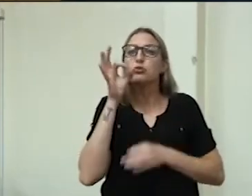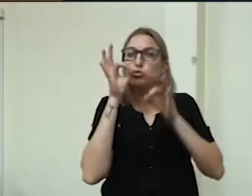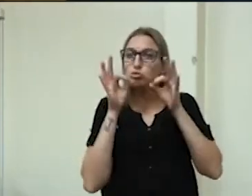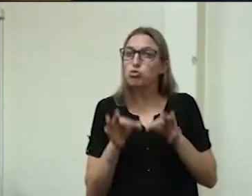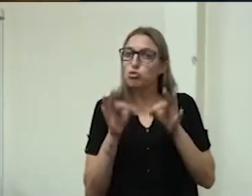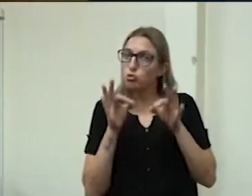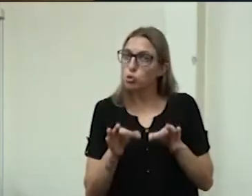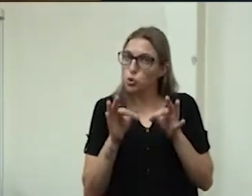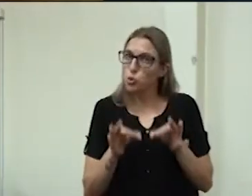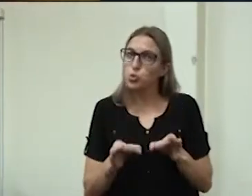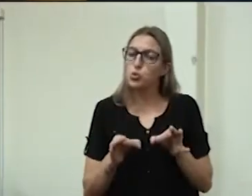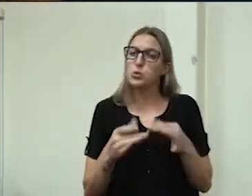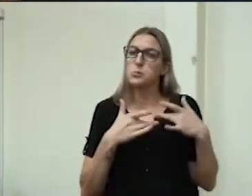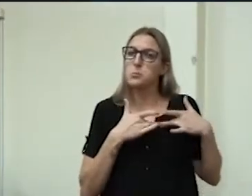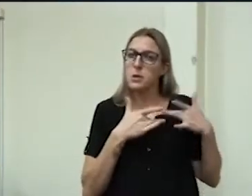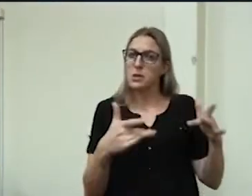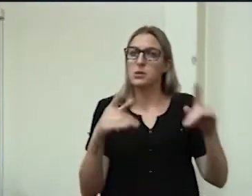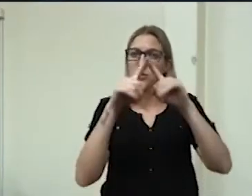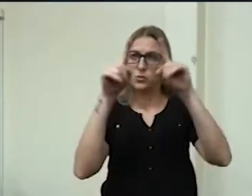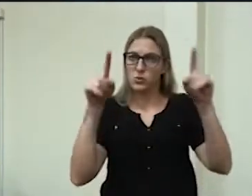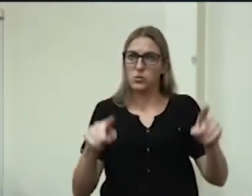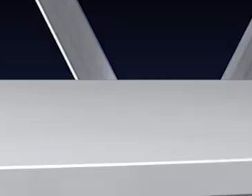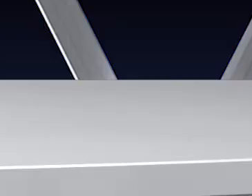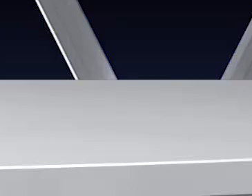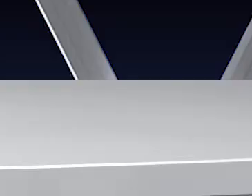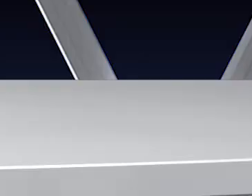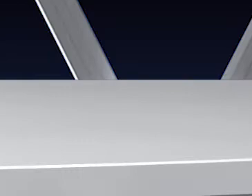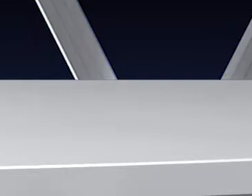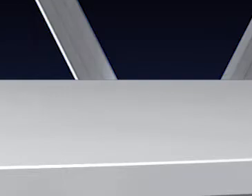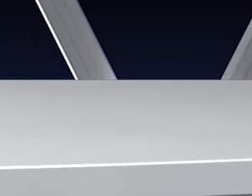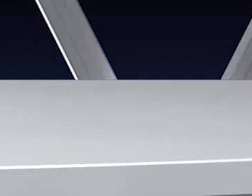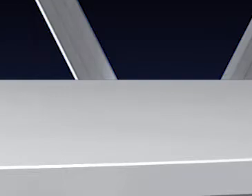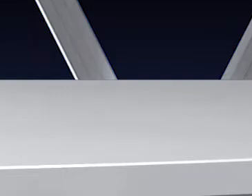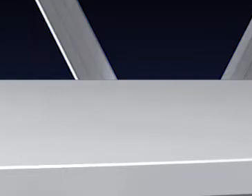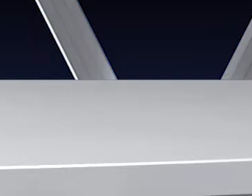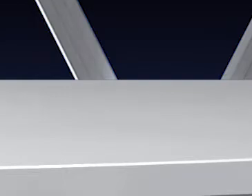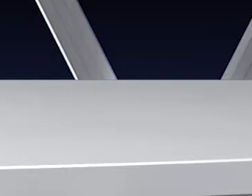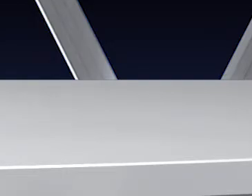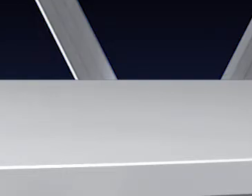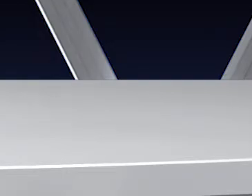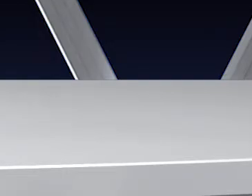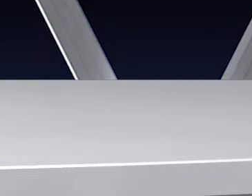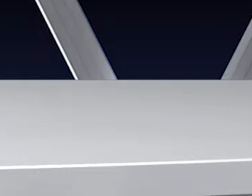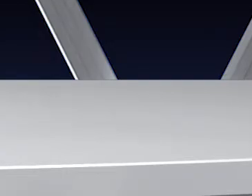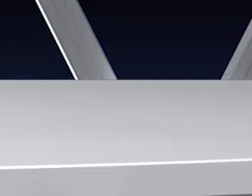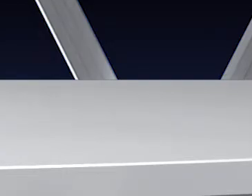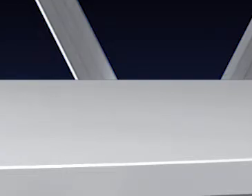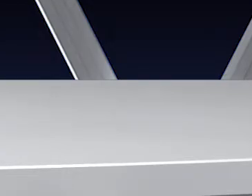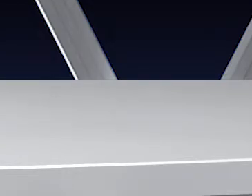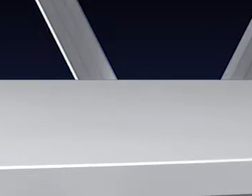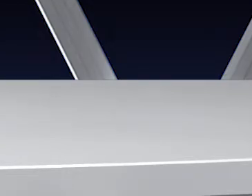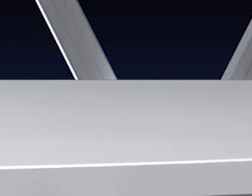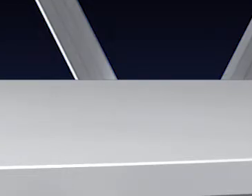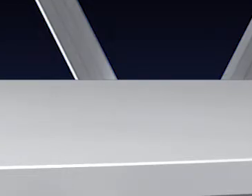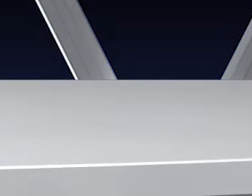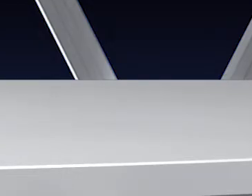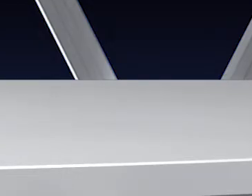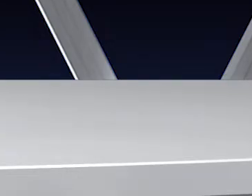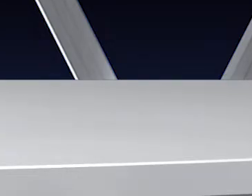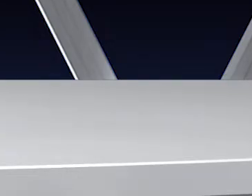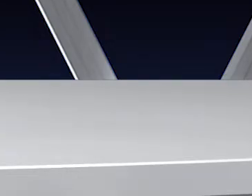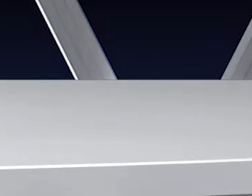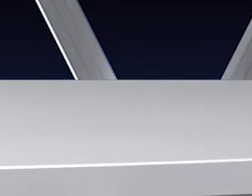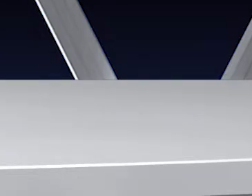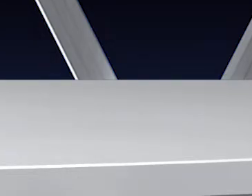todos os funcionários municipais, por isso nosso voto é favorável. Foi aprovado o projeto do Executivo que autoriza convênios com o município